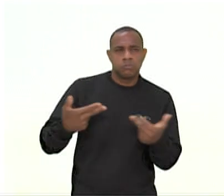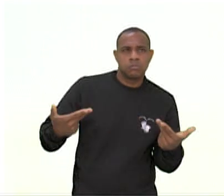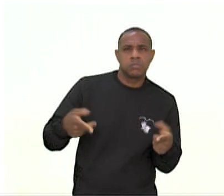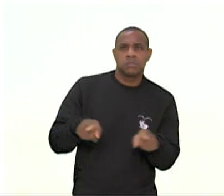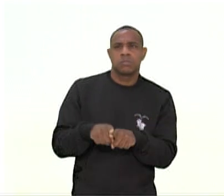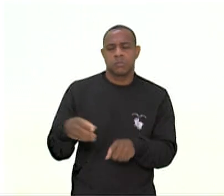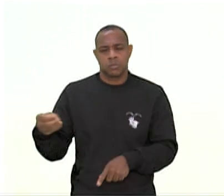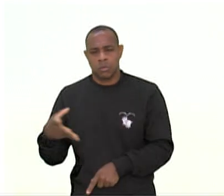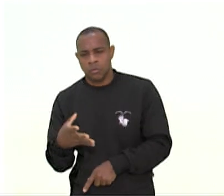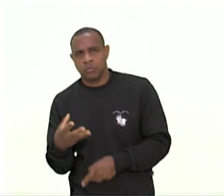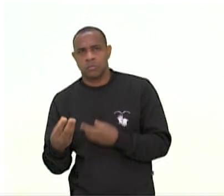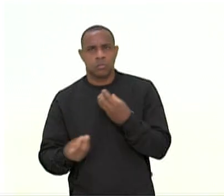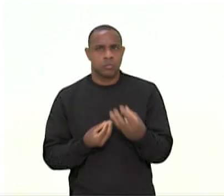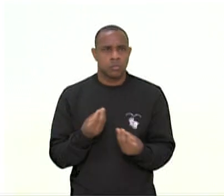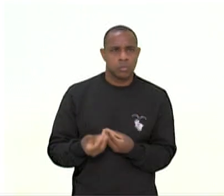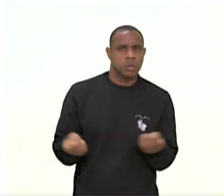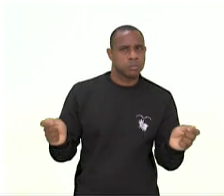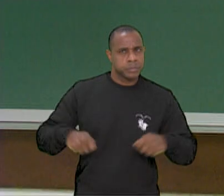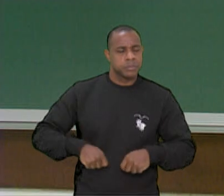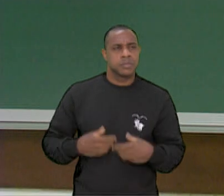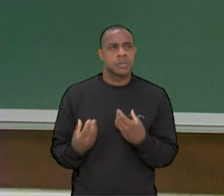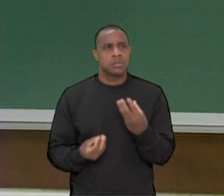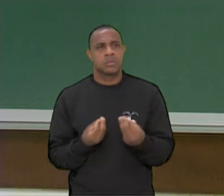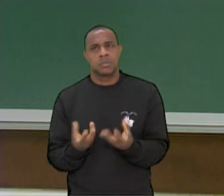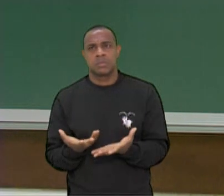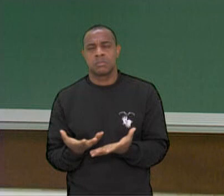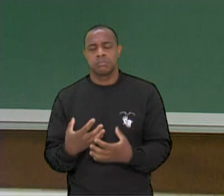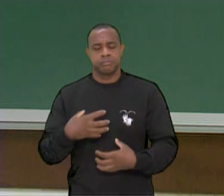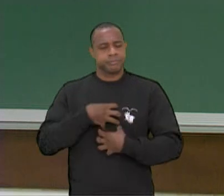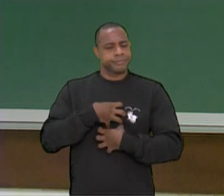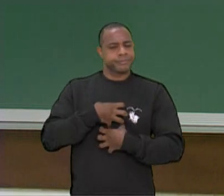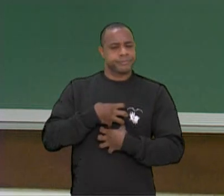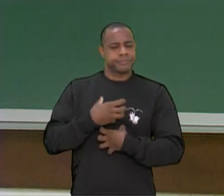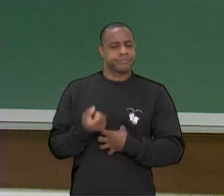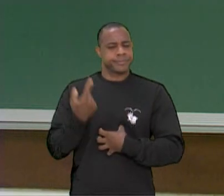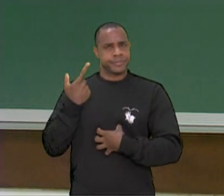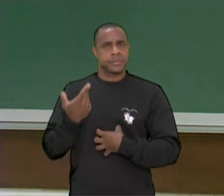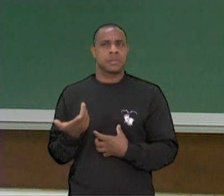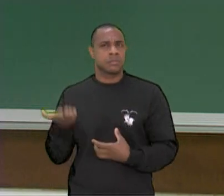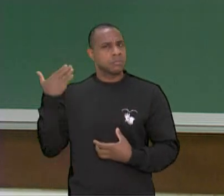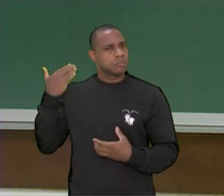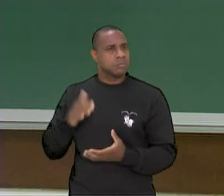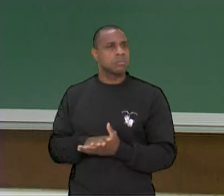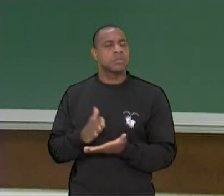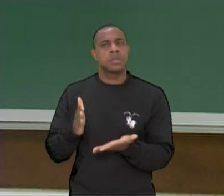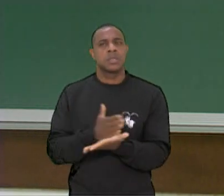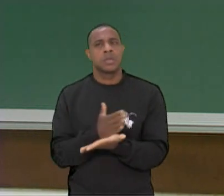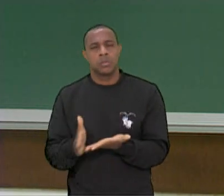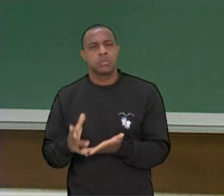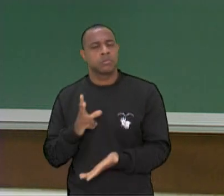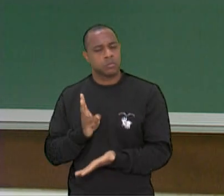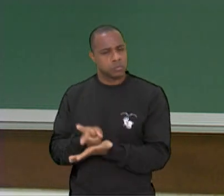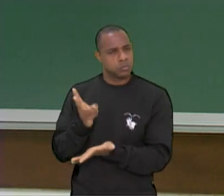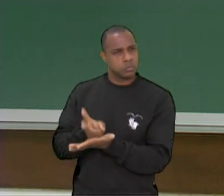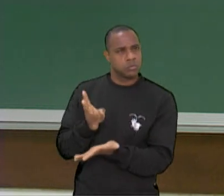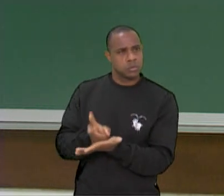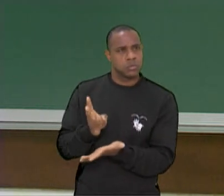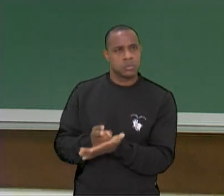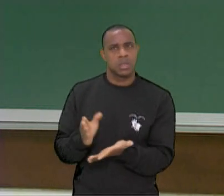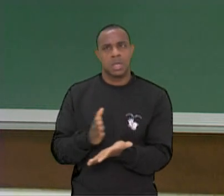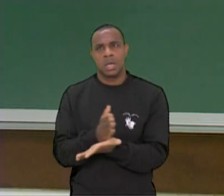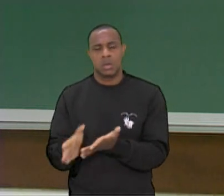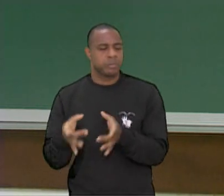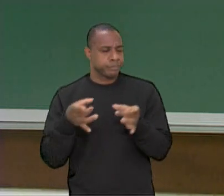era novidade, tudo era permitido, então isso causou um certo choque e estranhamento, mas algumas permaneceram e outras